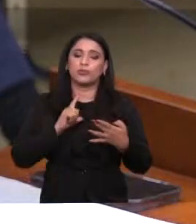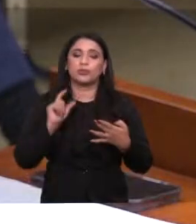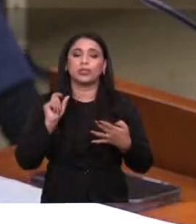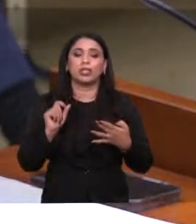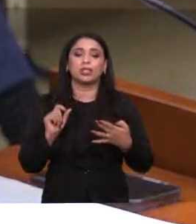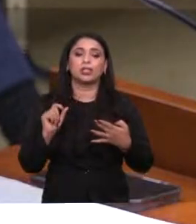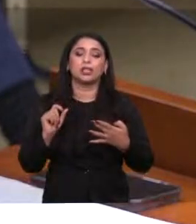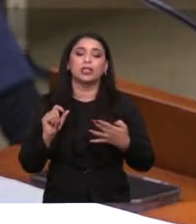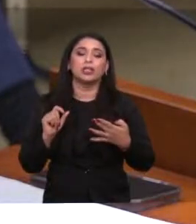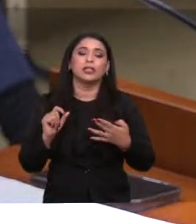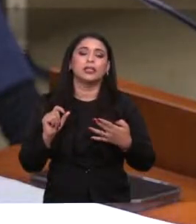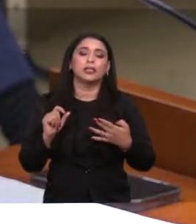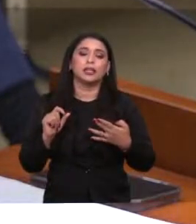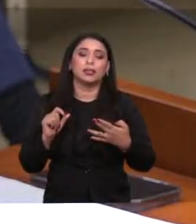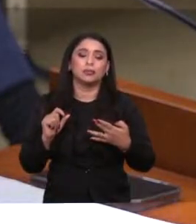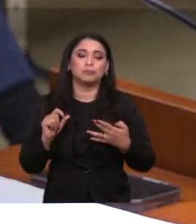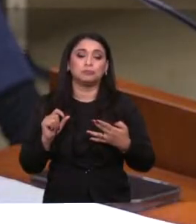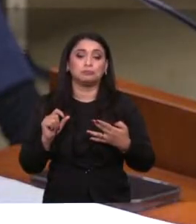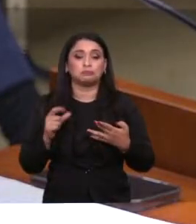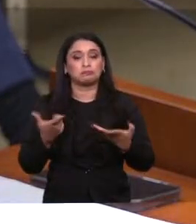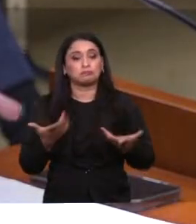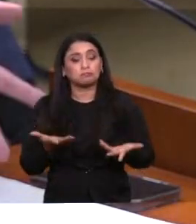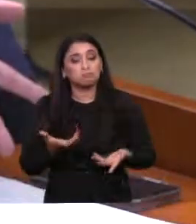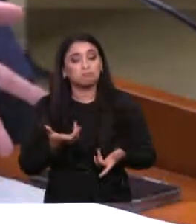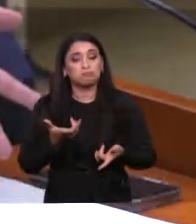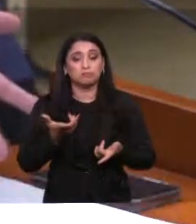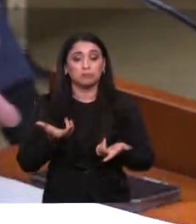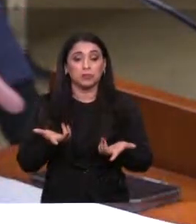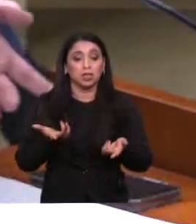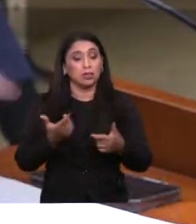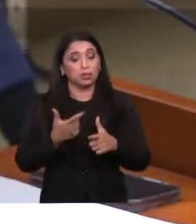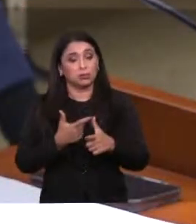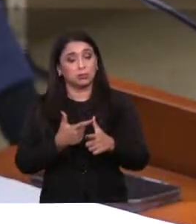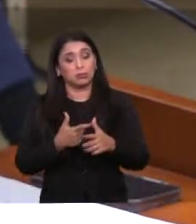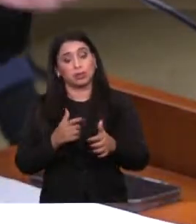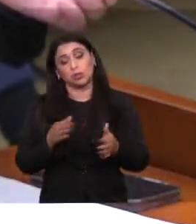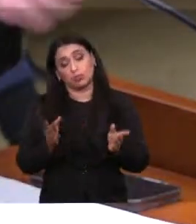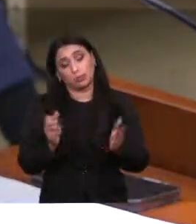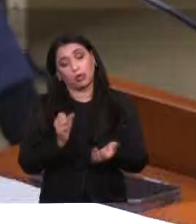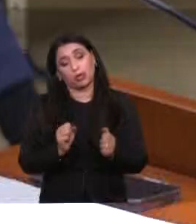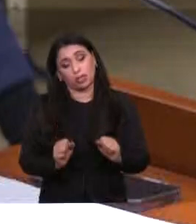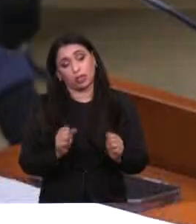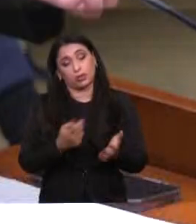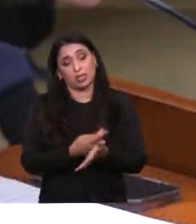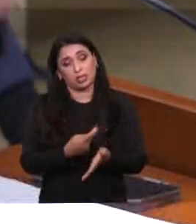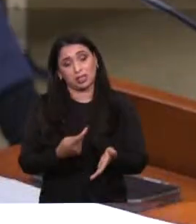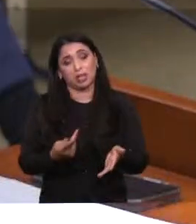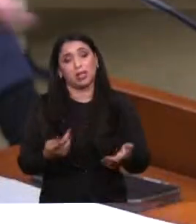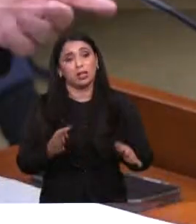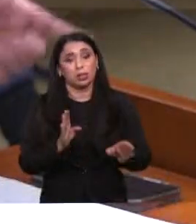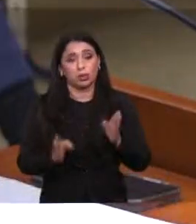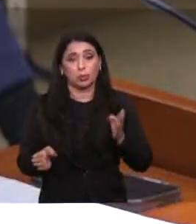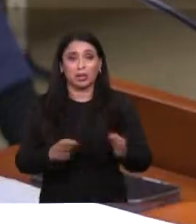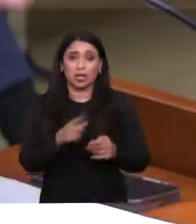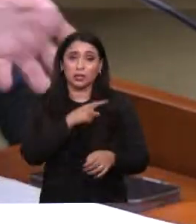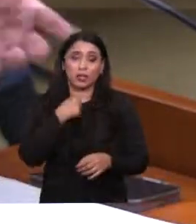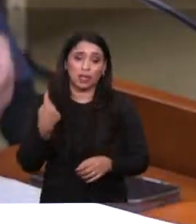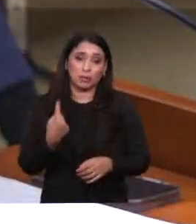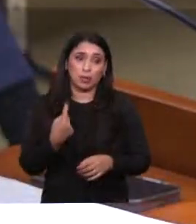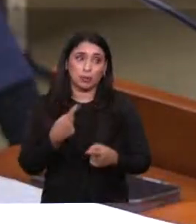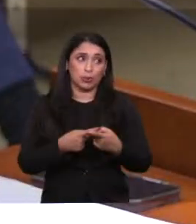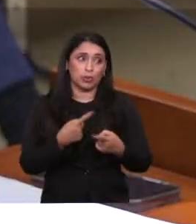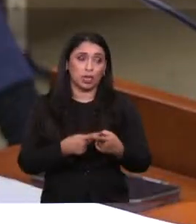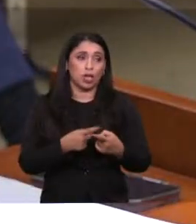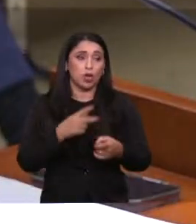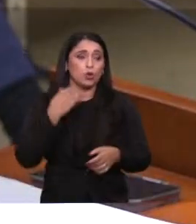enfrentar questionamentos. Pode haver prescrição, porque enquanto um juiz está sendo substituído,